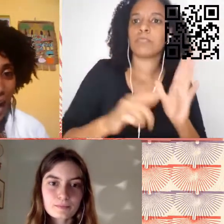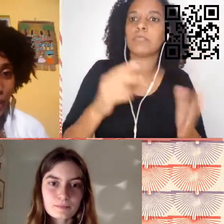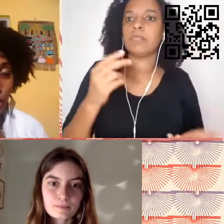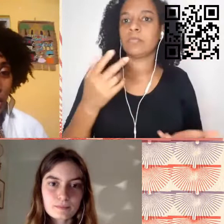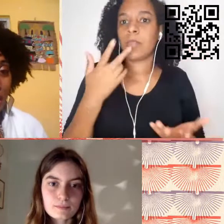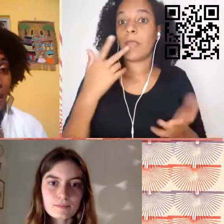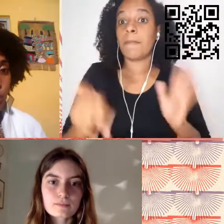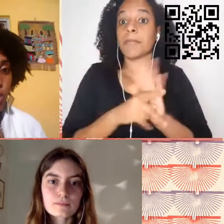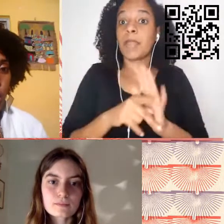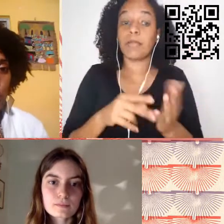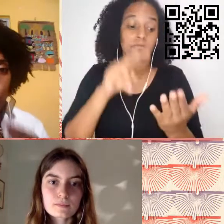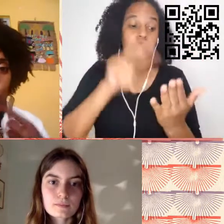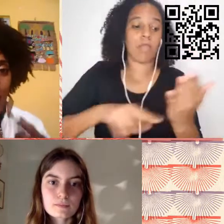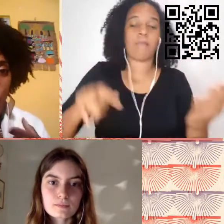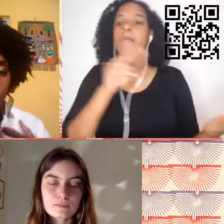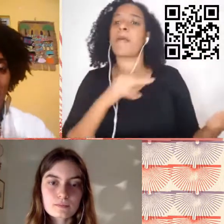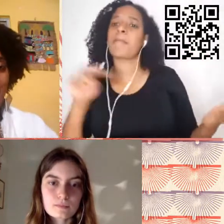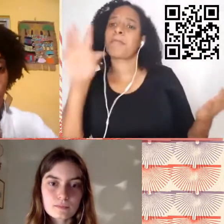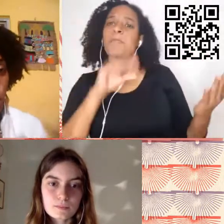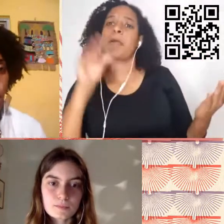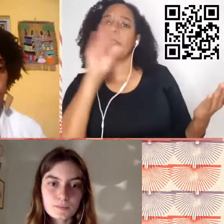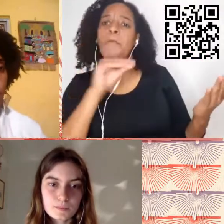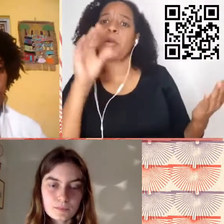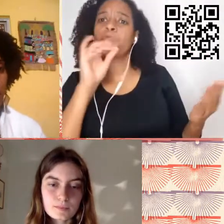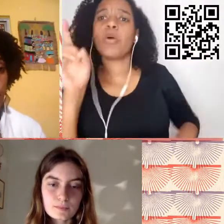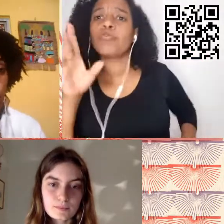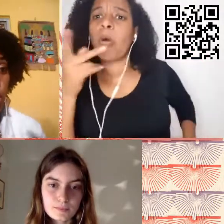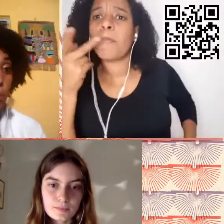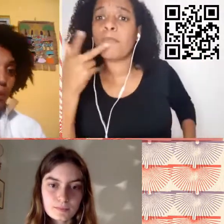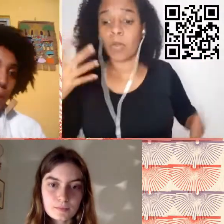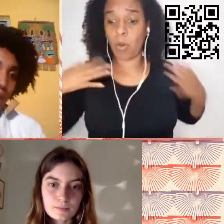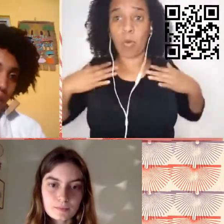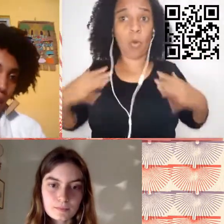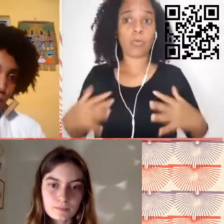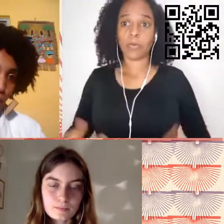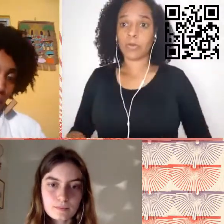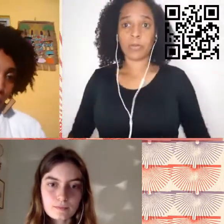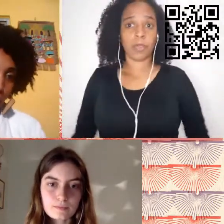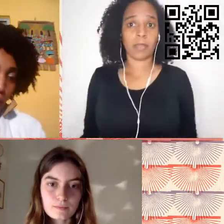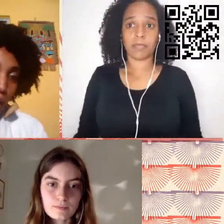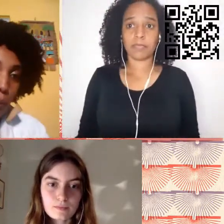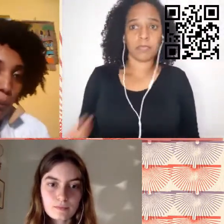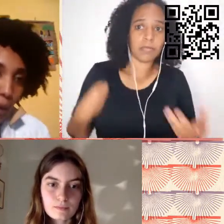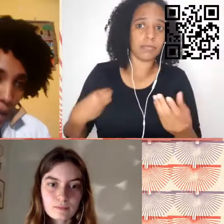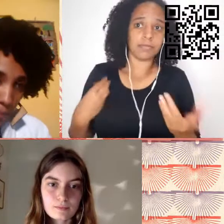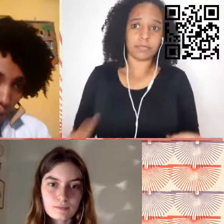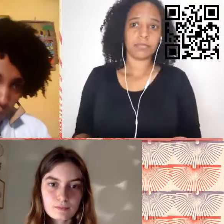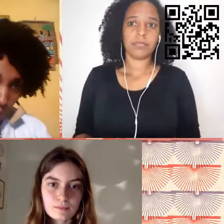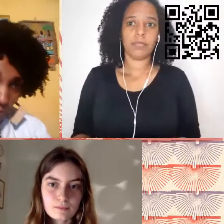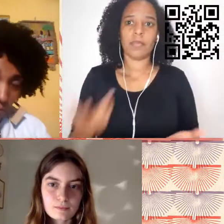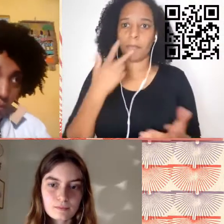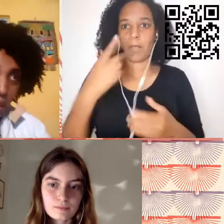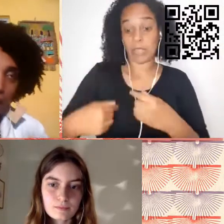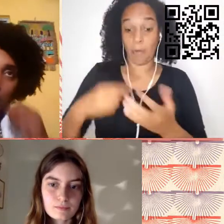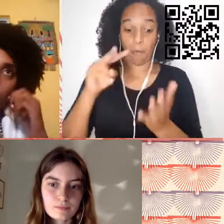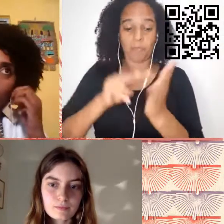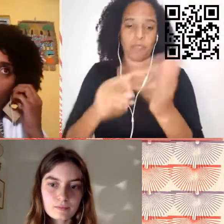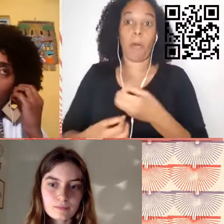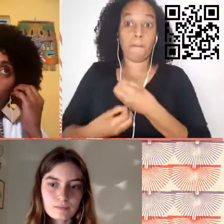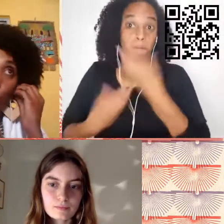da oralidade, e não só o oral, mas esse corpo está presente. Então, quando eu leio um poema